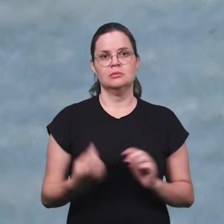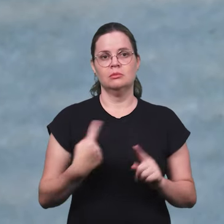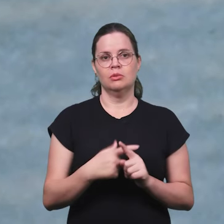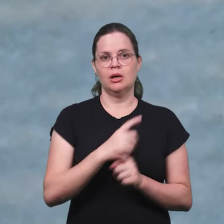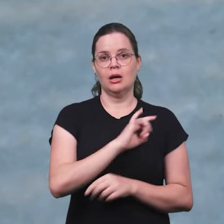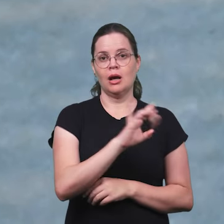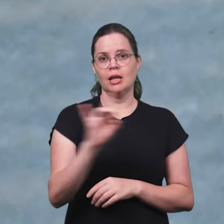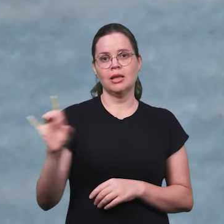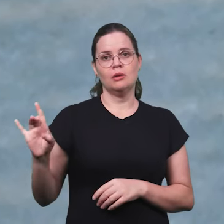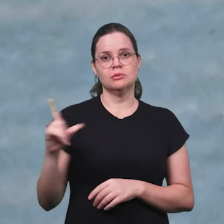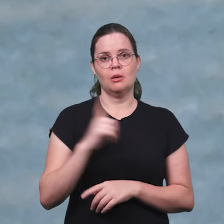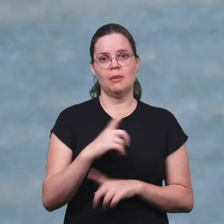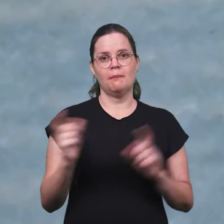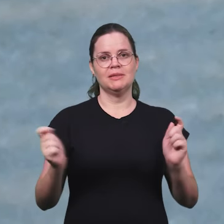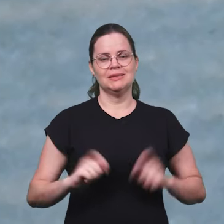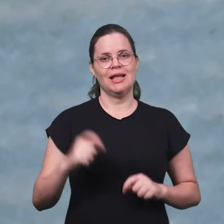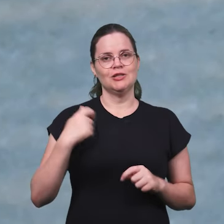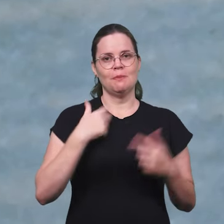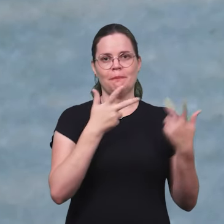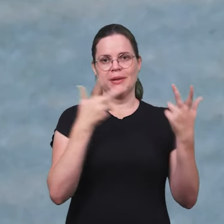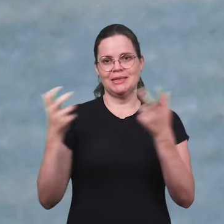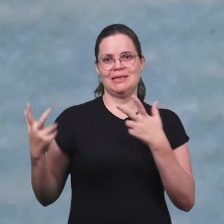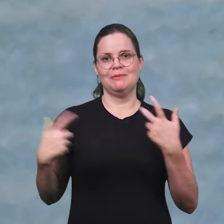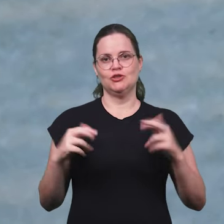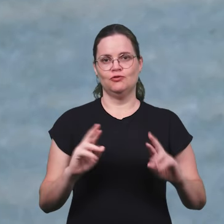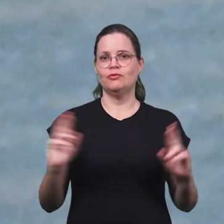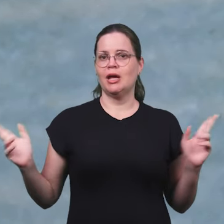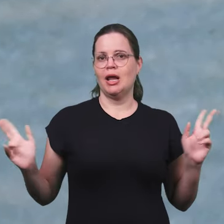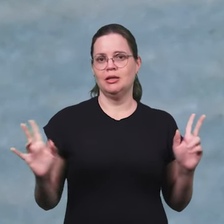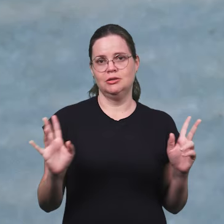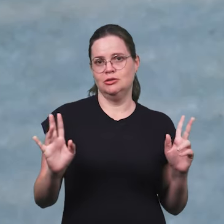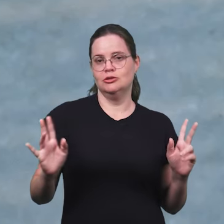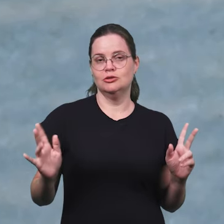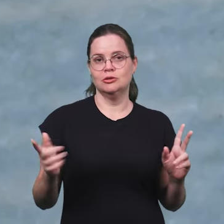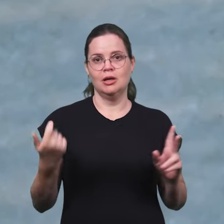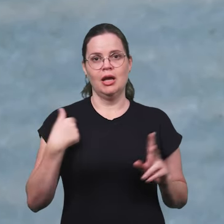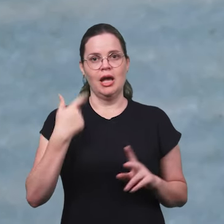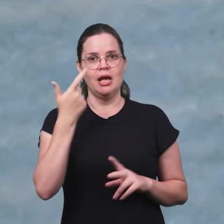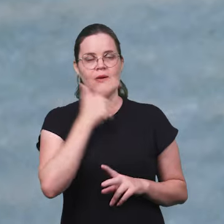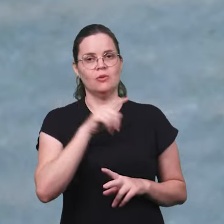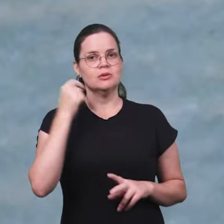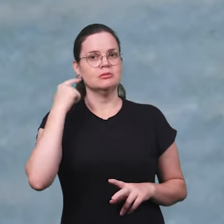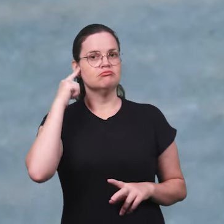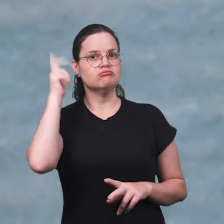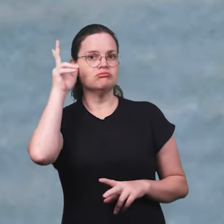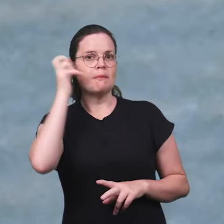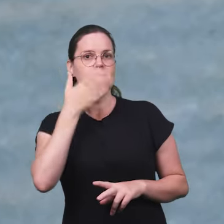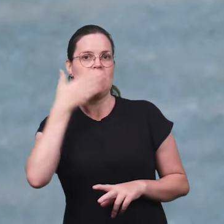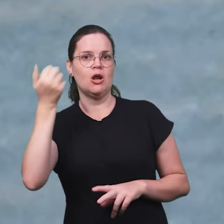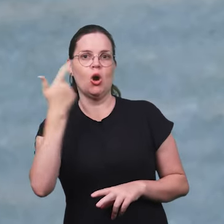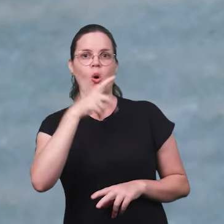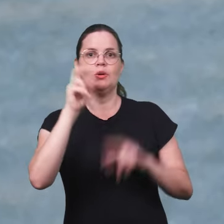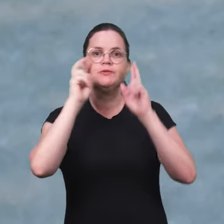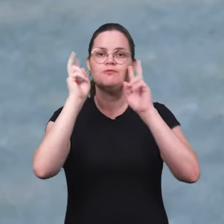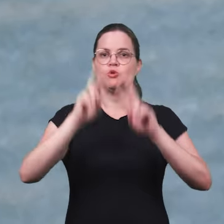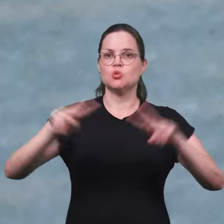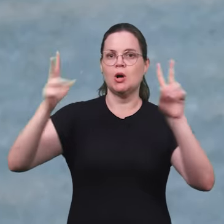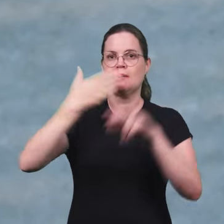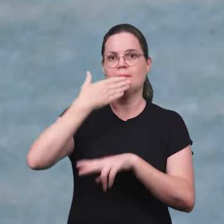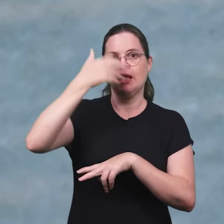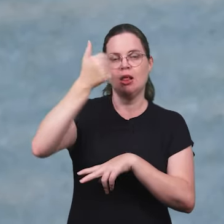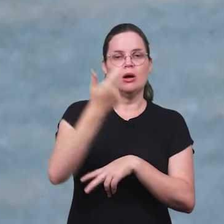cada um tem uma capacidade de percepção diferente do outro. Exato, né? Um tem uma memória auditiva mais forte, outro tem uma memória visual mais